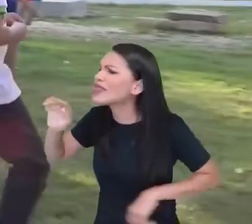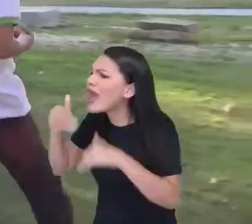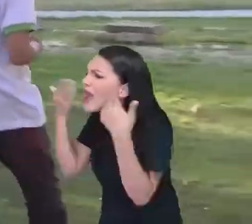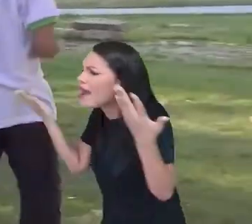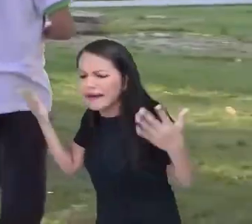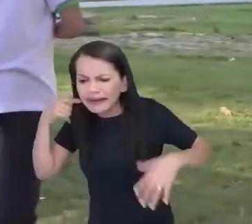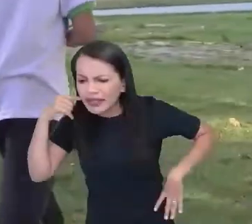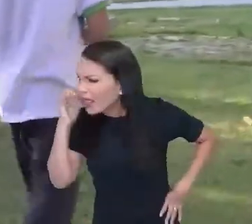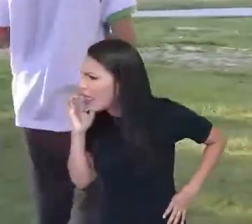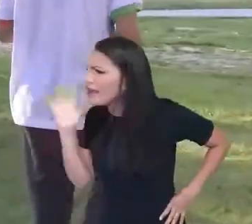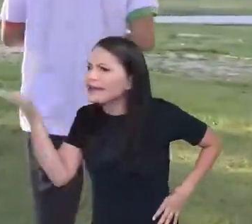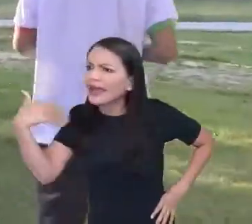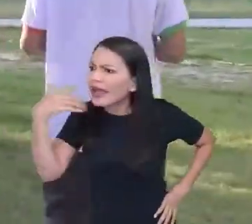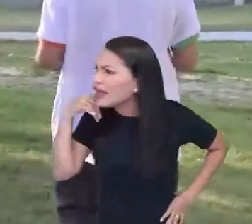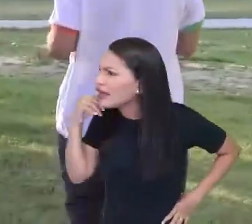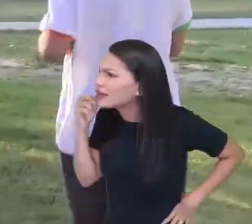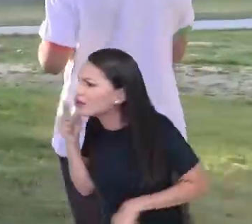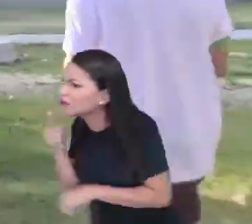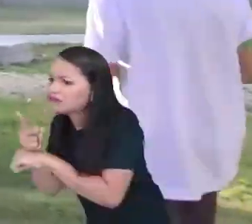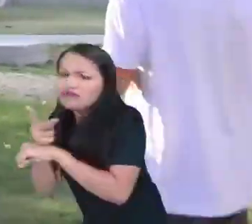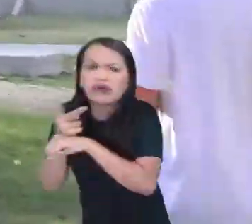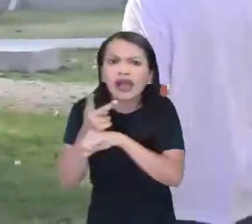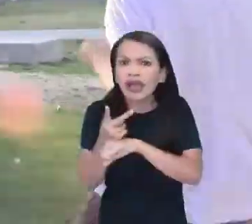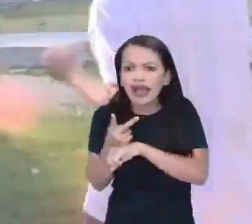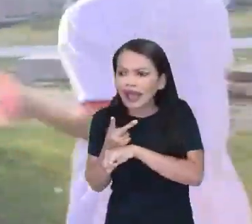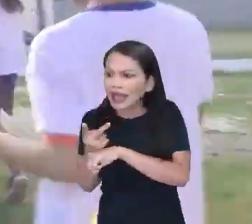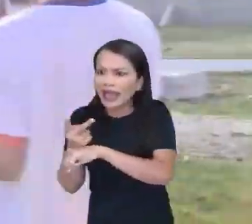Teté Conta!